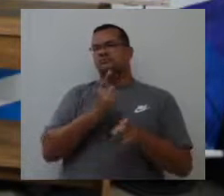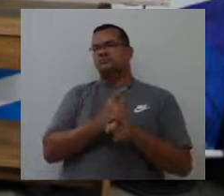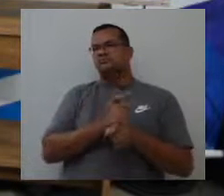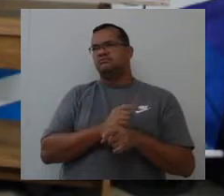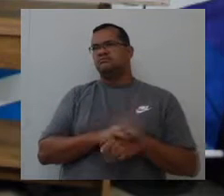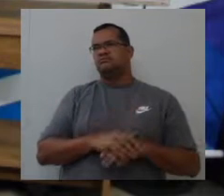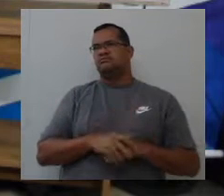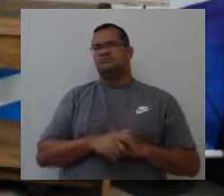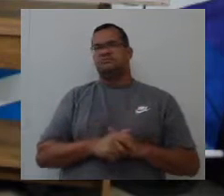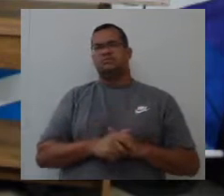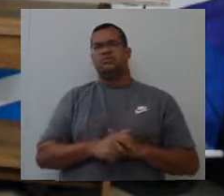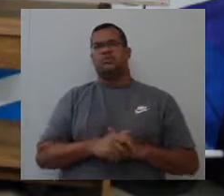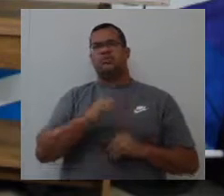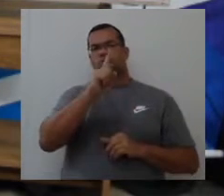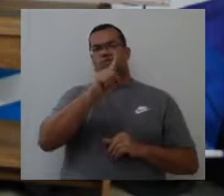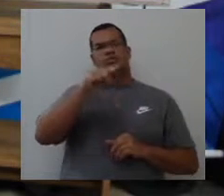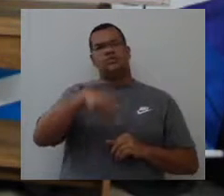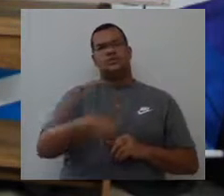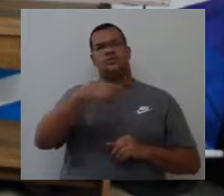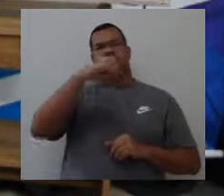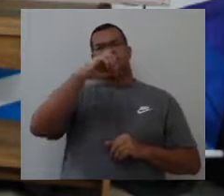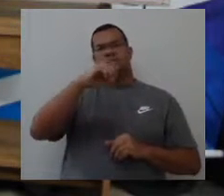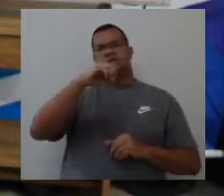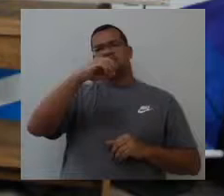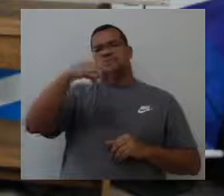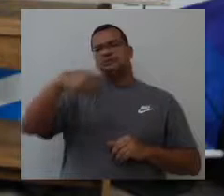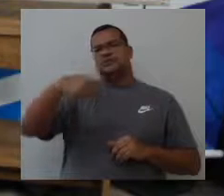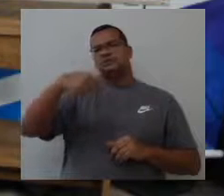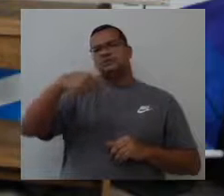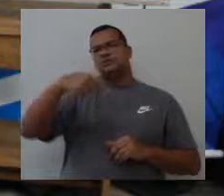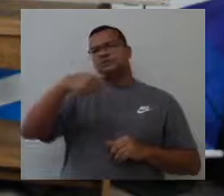resultado aqui, um número decimal,